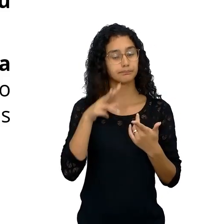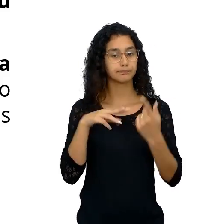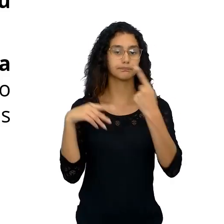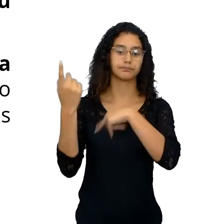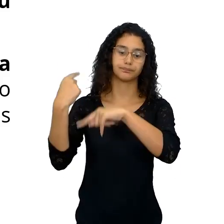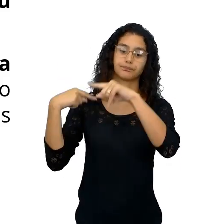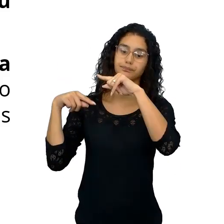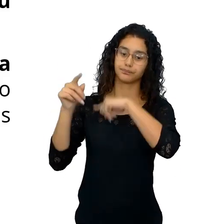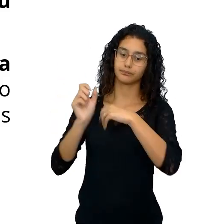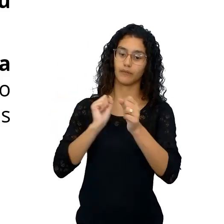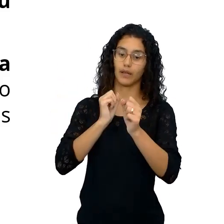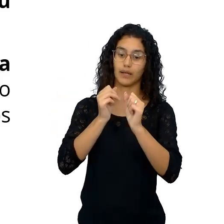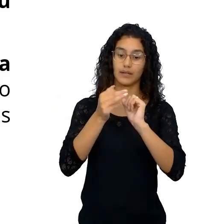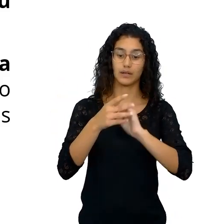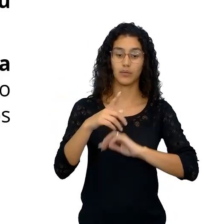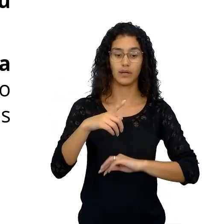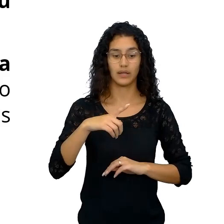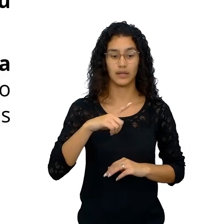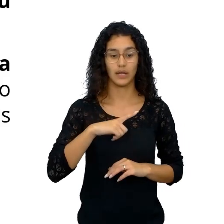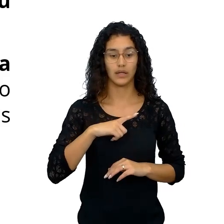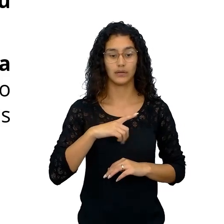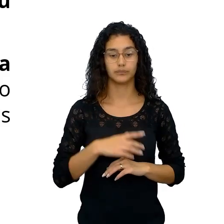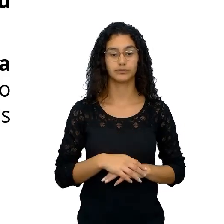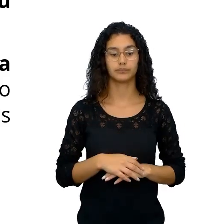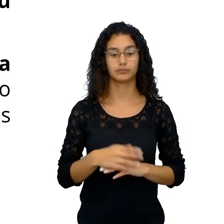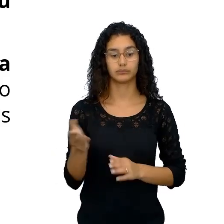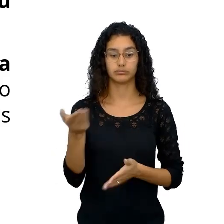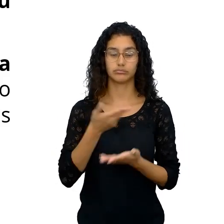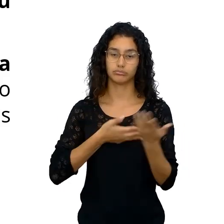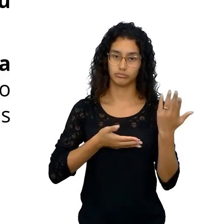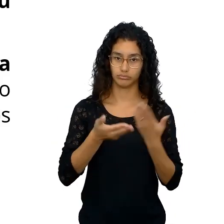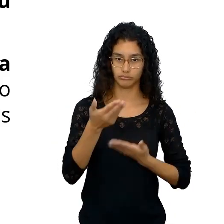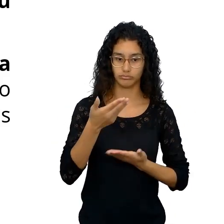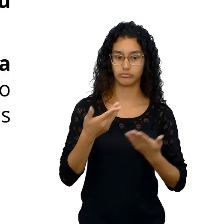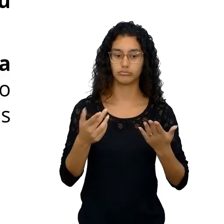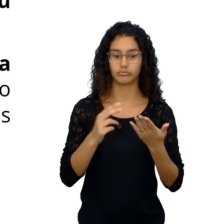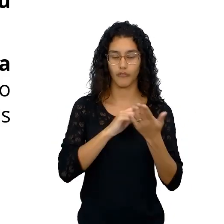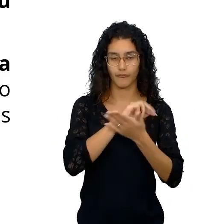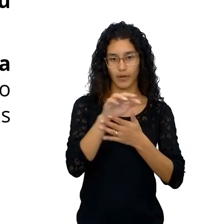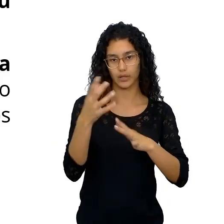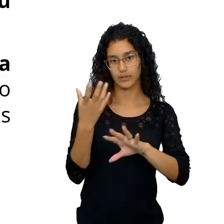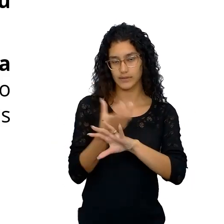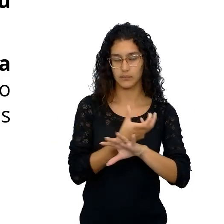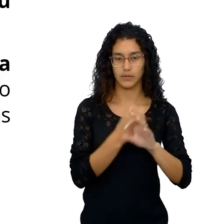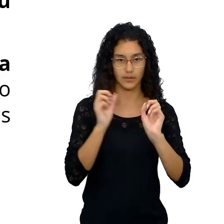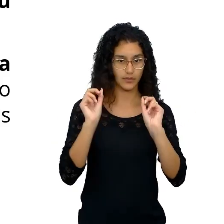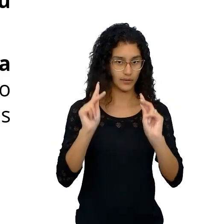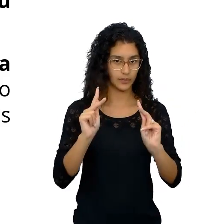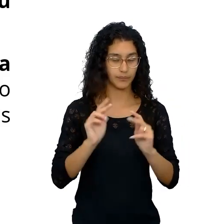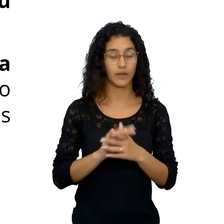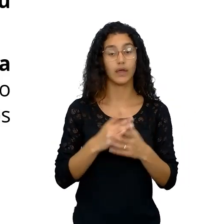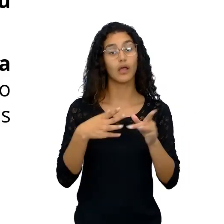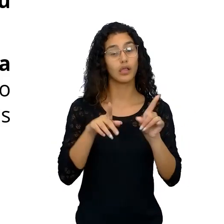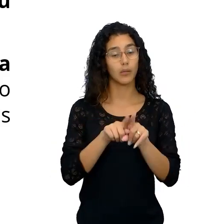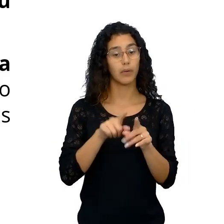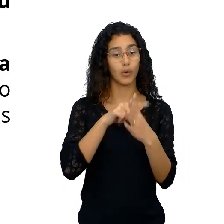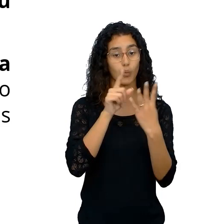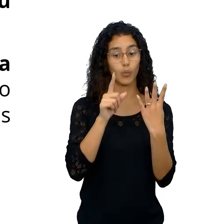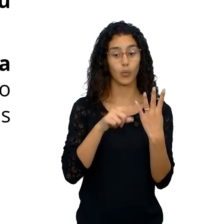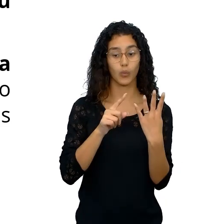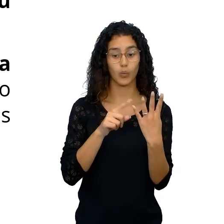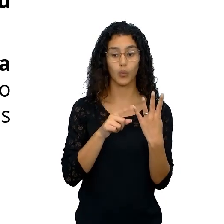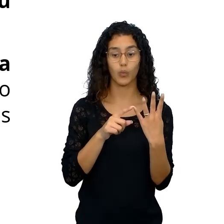o desenvolvimento de ações ou interdisciplinares. Tudo bem? E, por fim, o